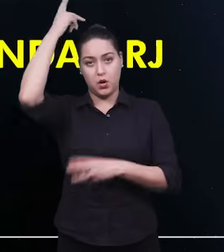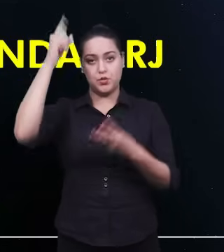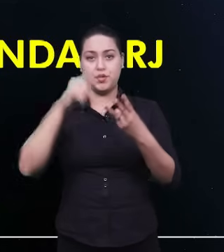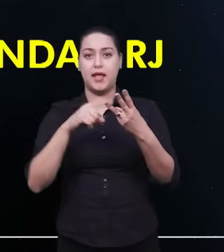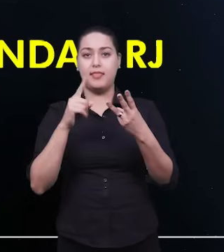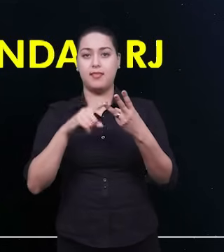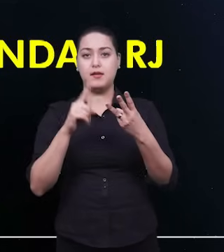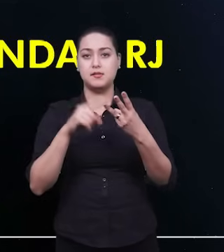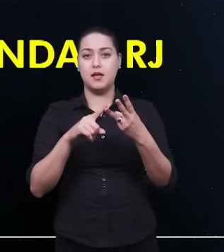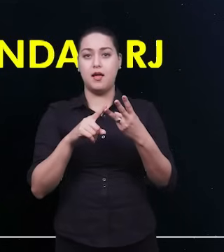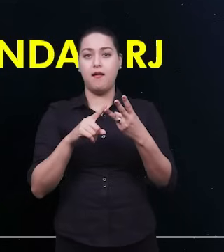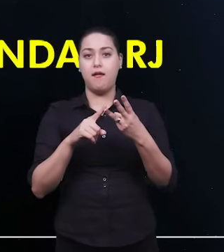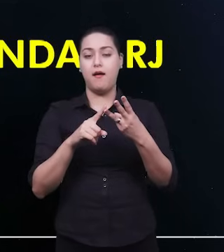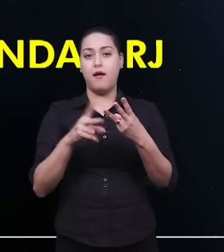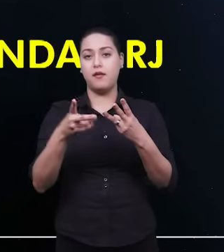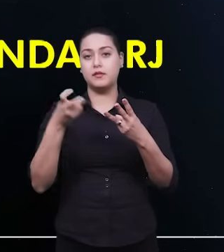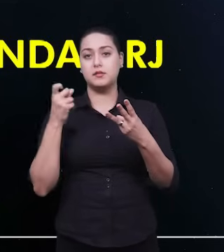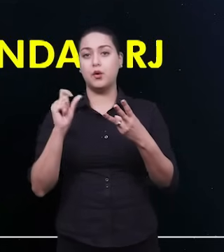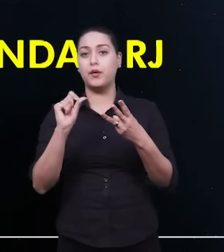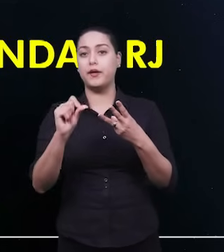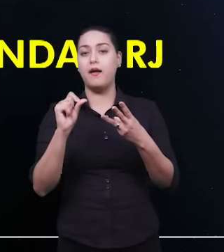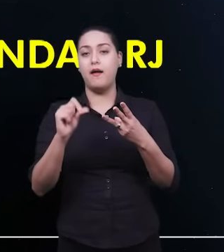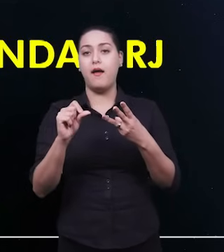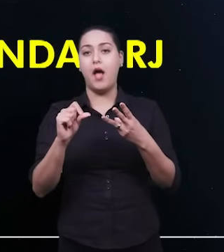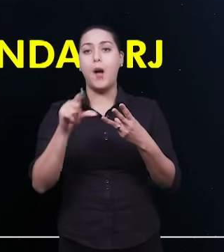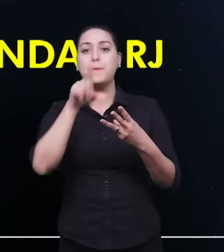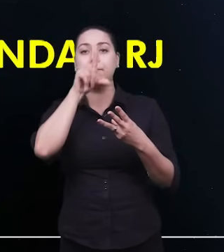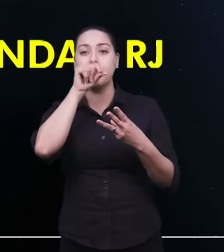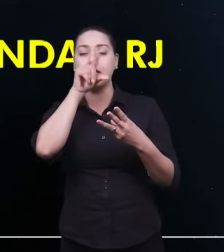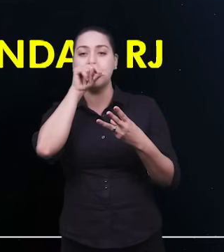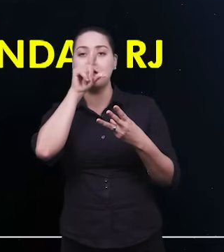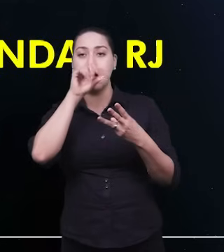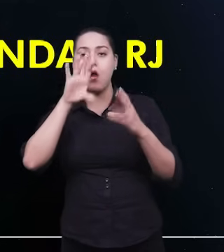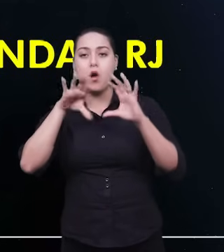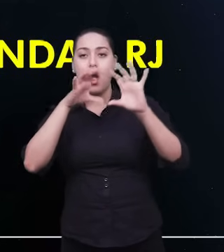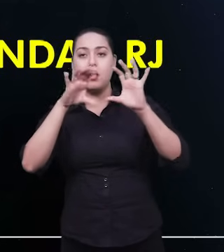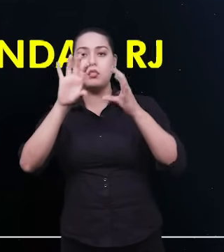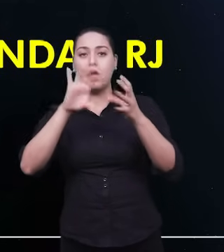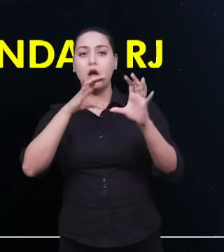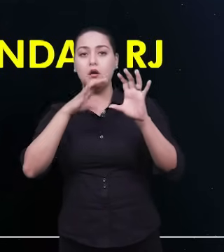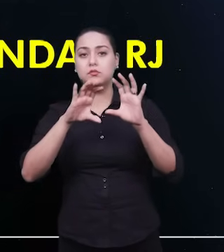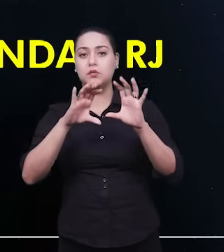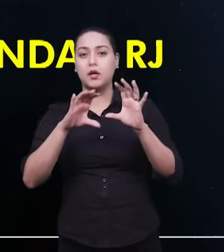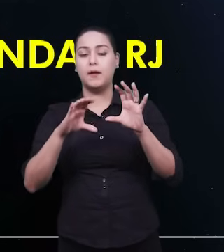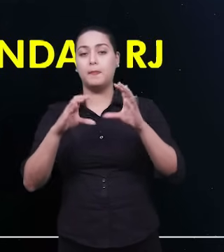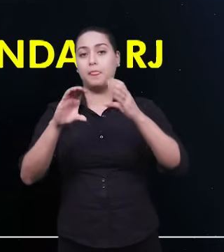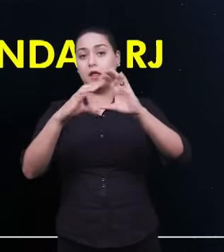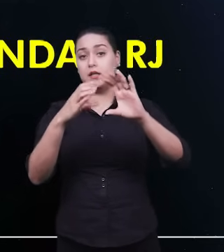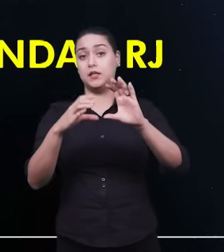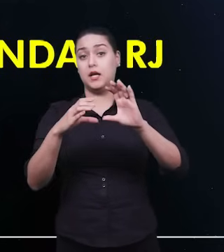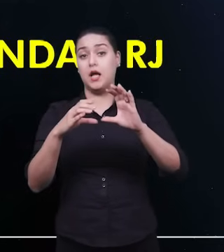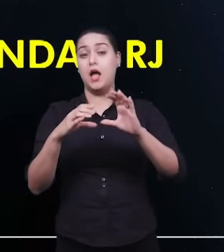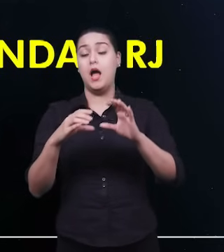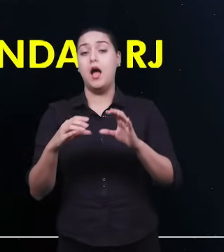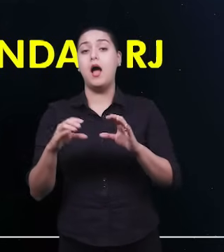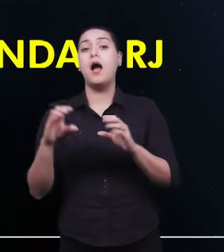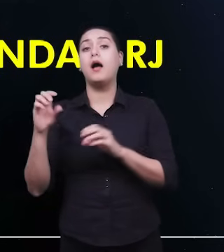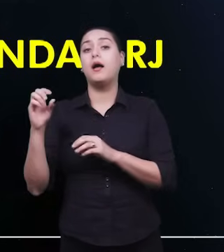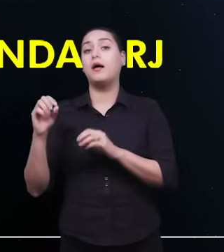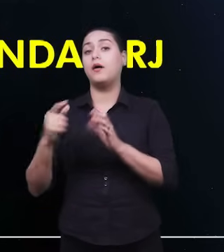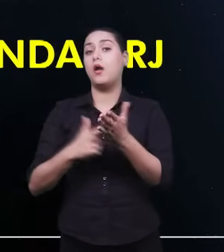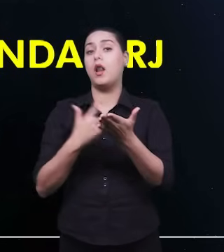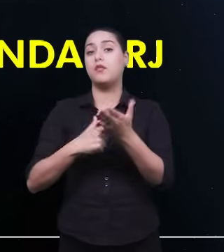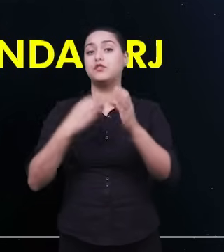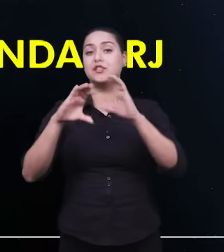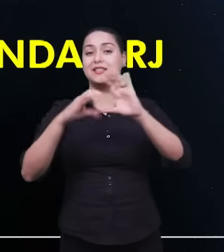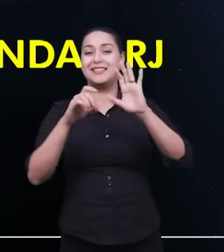uma terceira expressão que ele chama a atenção, a voz da rola ouve-se em nossa terra, em Cantares 2:12, profetiza da voz